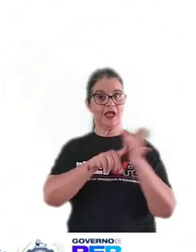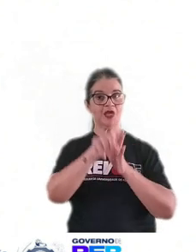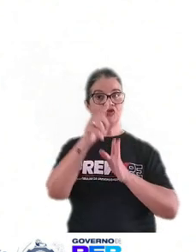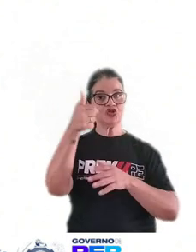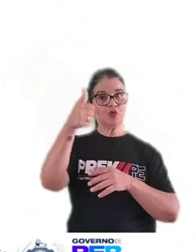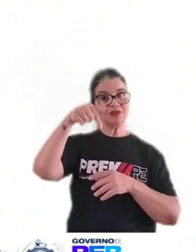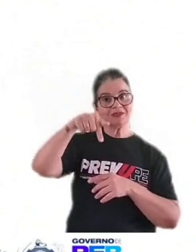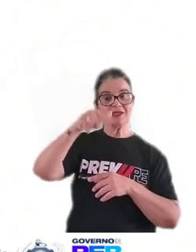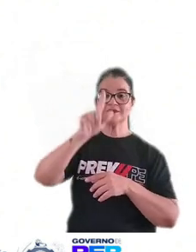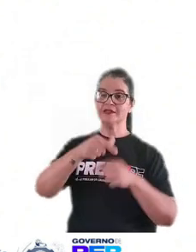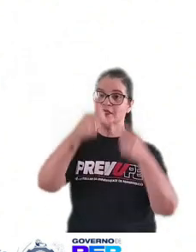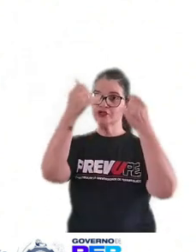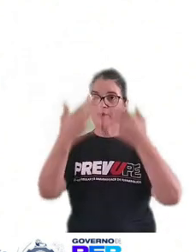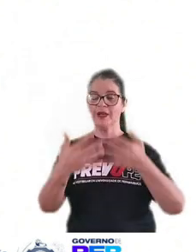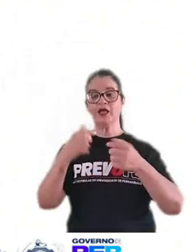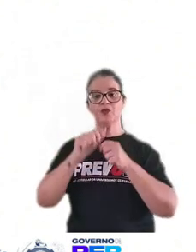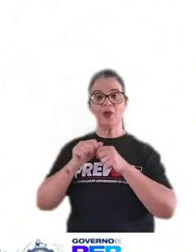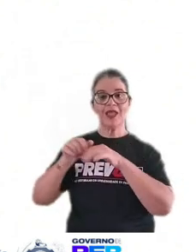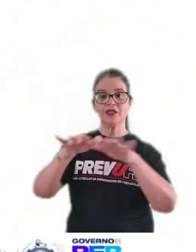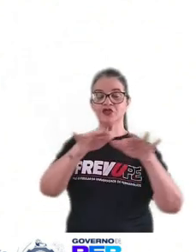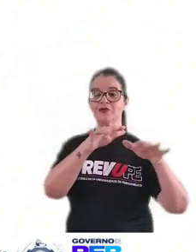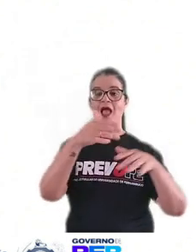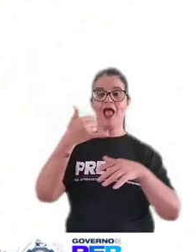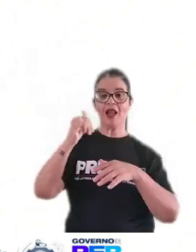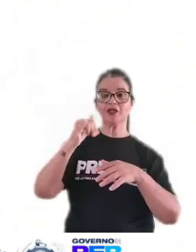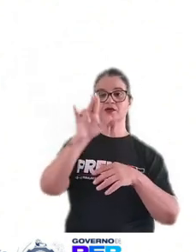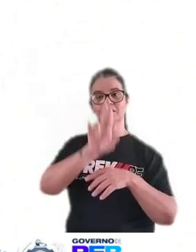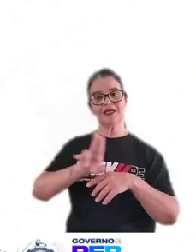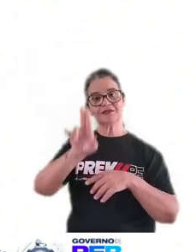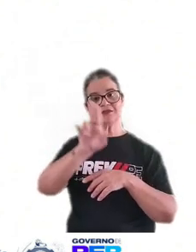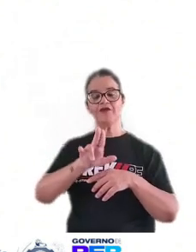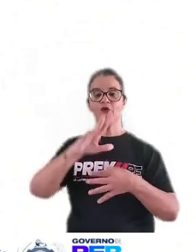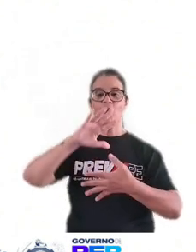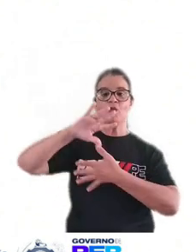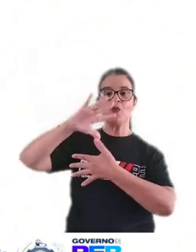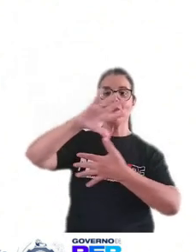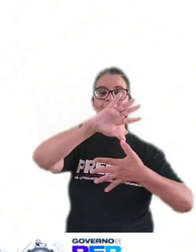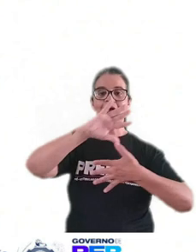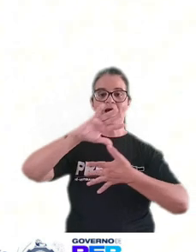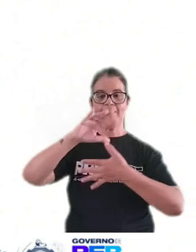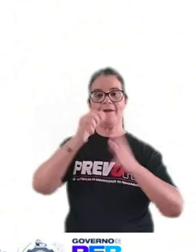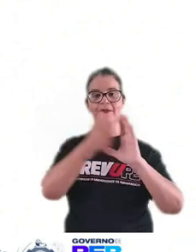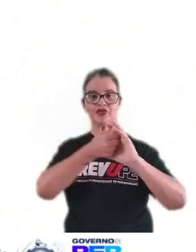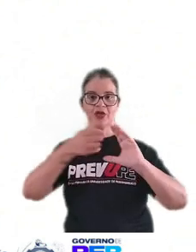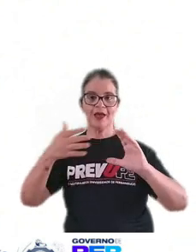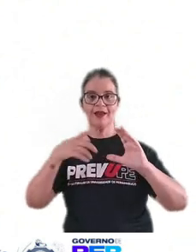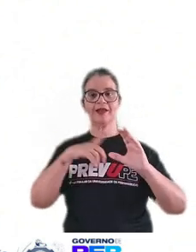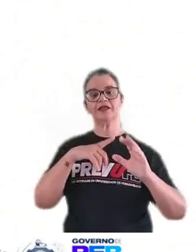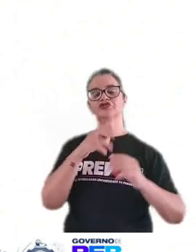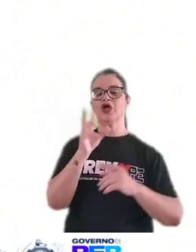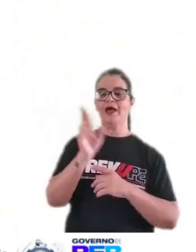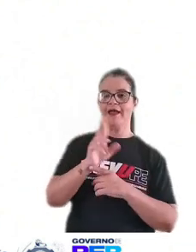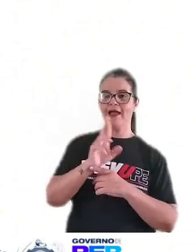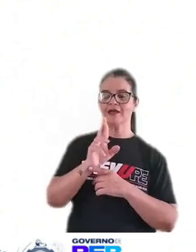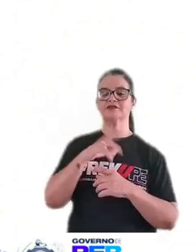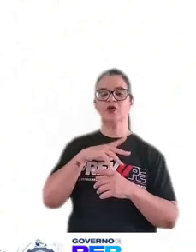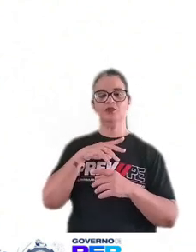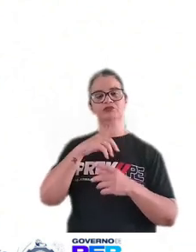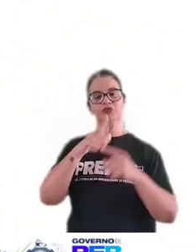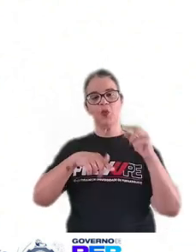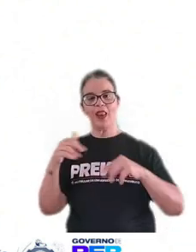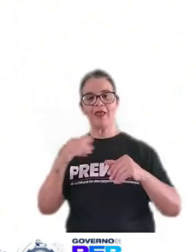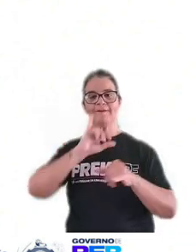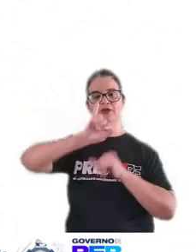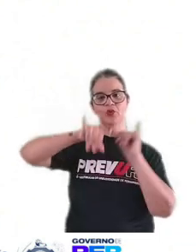na questão 17 é dito que a distribuição eletrônica serve como um mapa para as características e